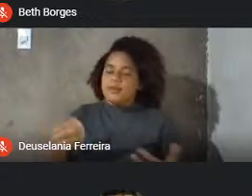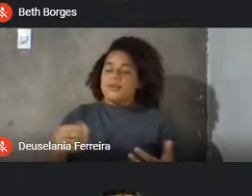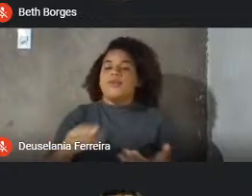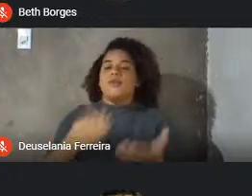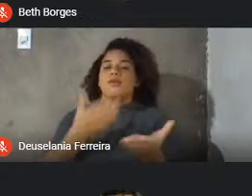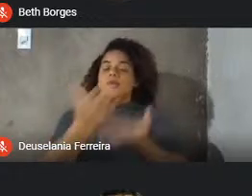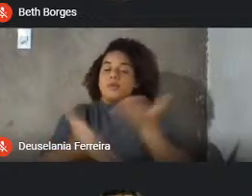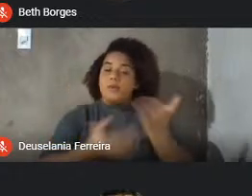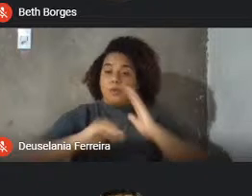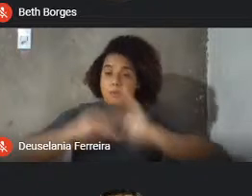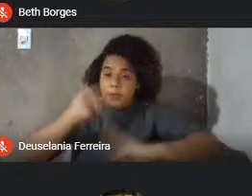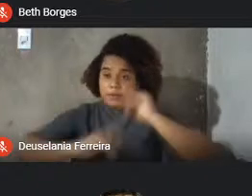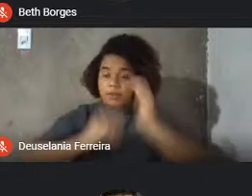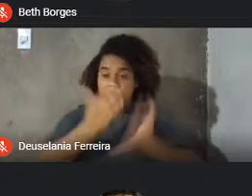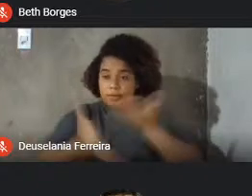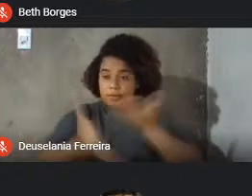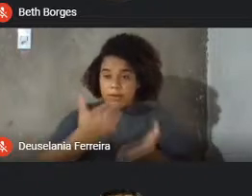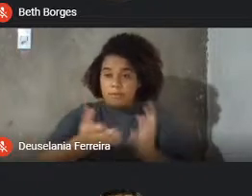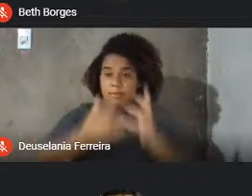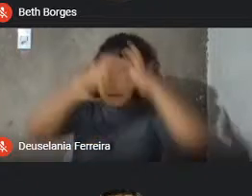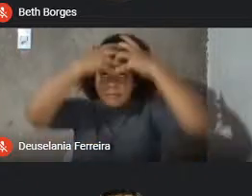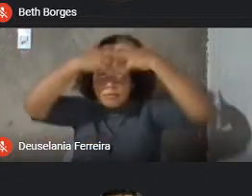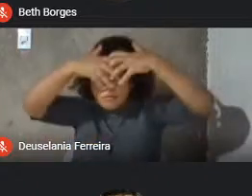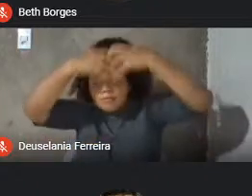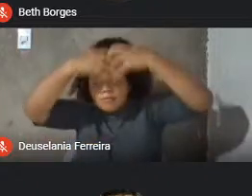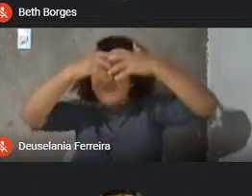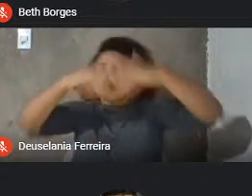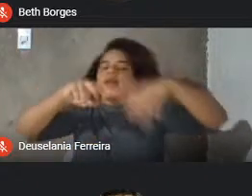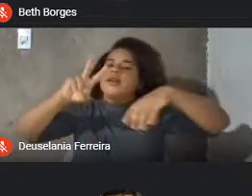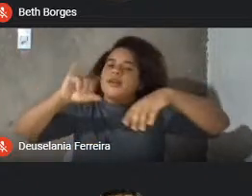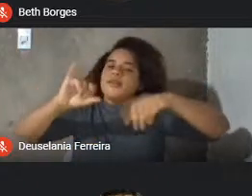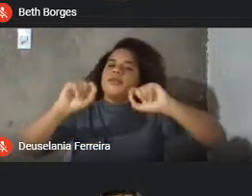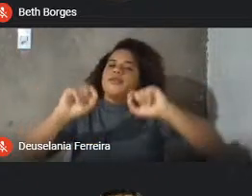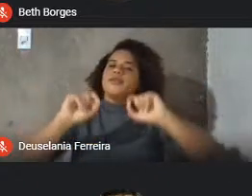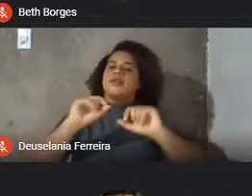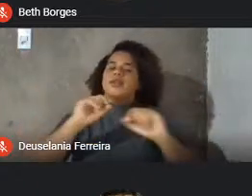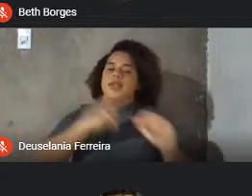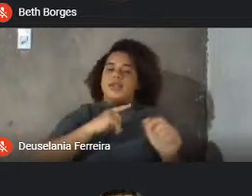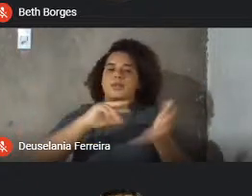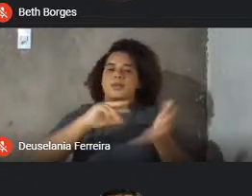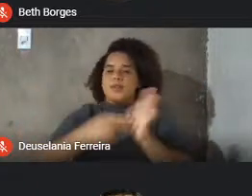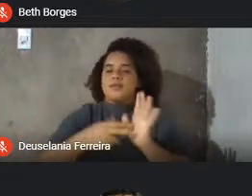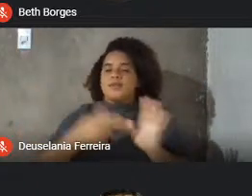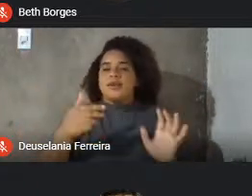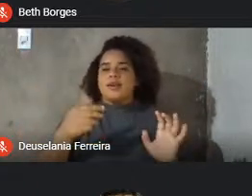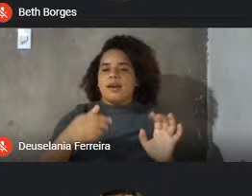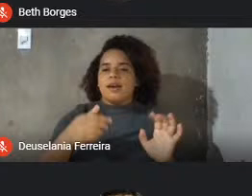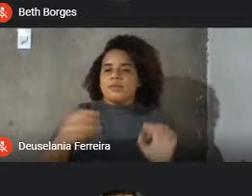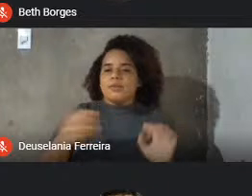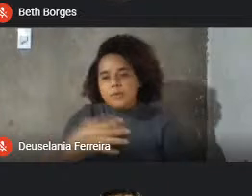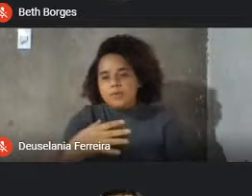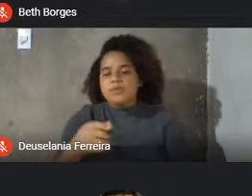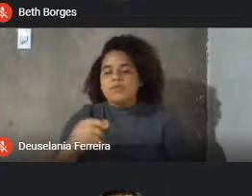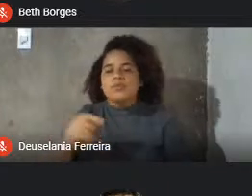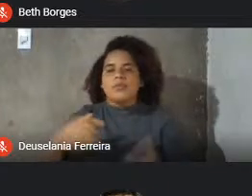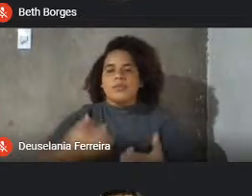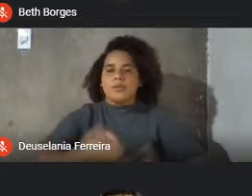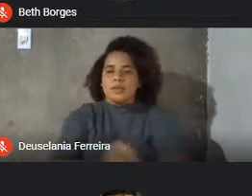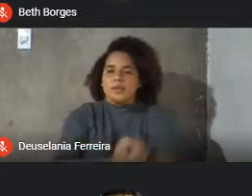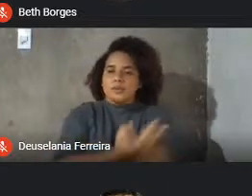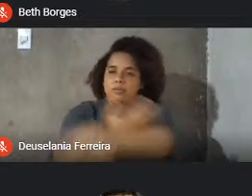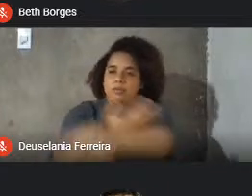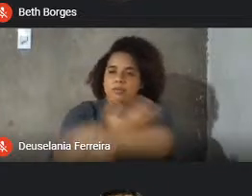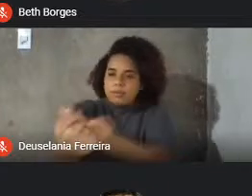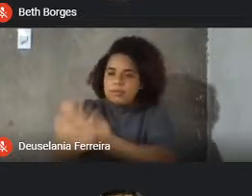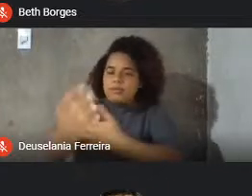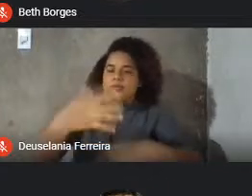lugar, ressignificar, tá? Essas emoções, esses pensamentos que não estão aí nesse momento, de uma